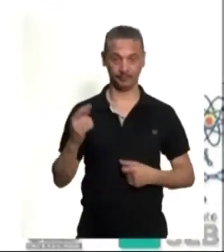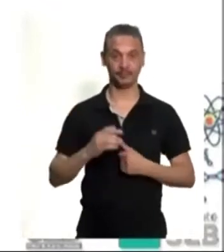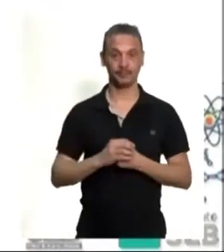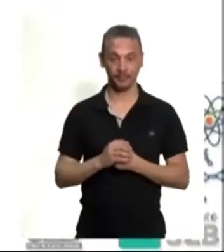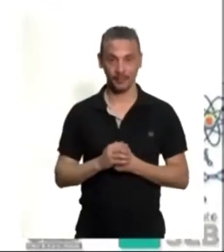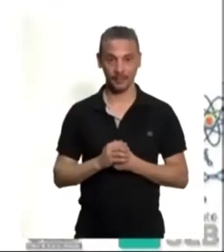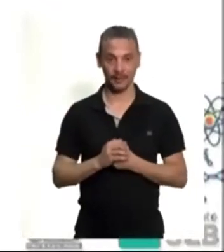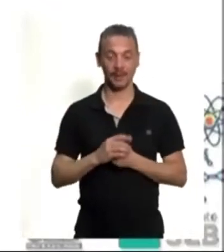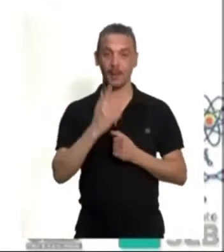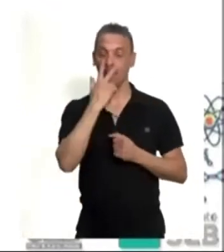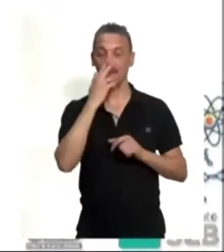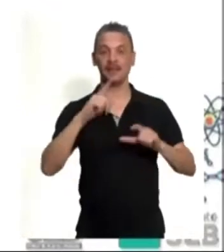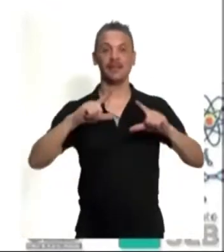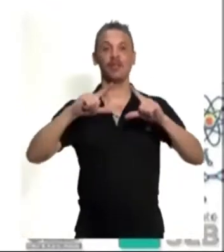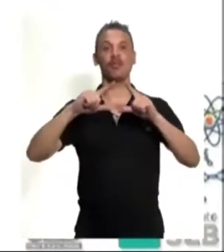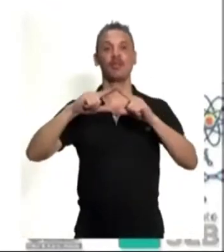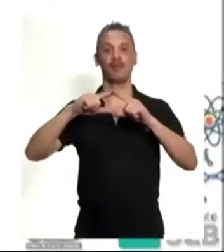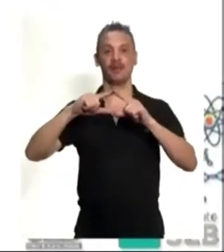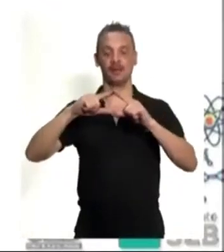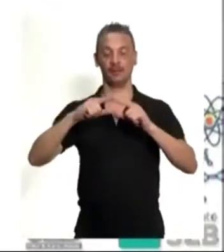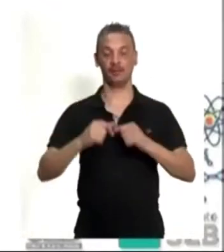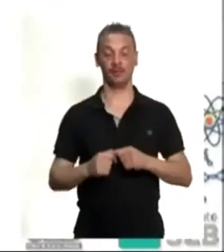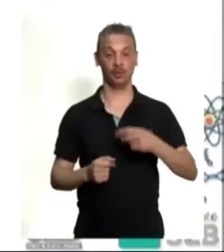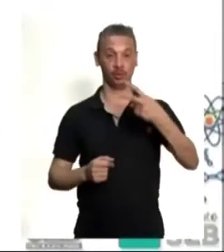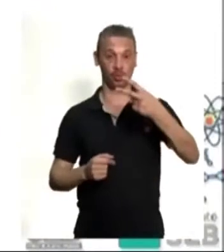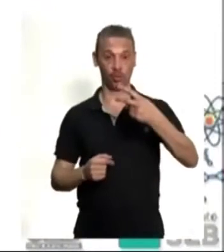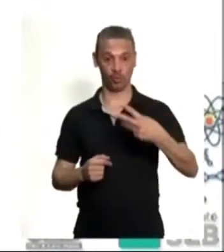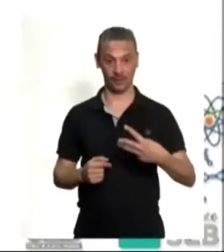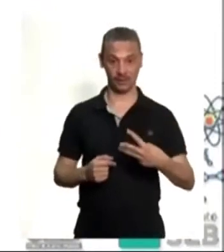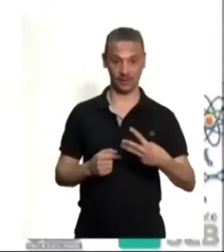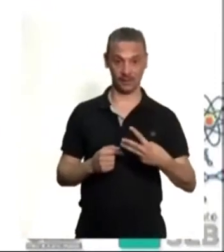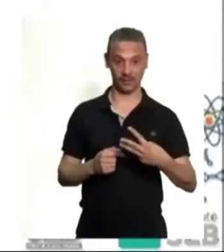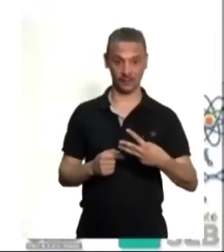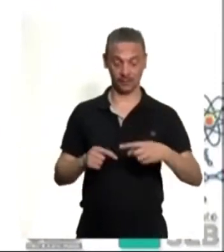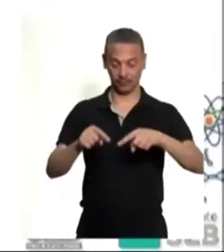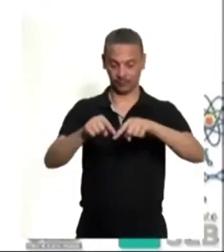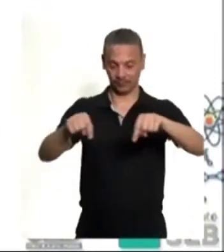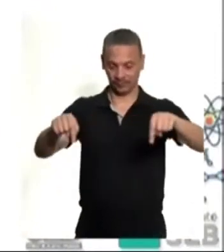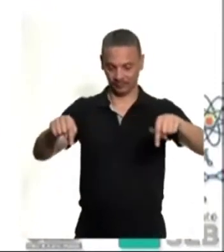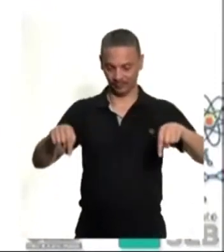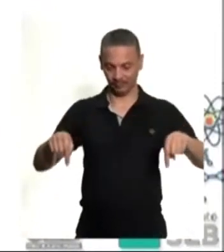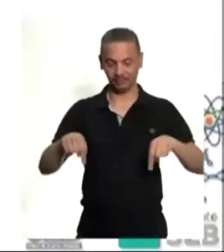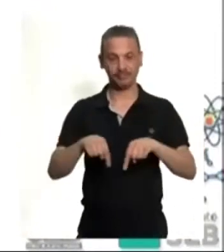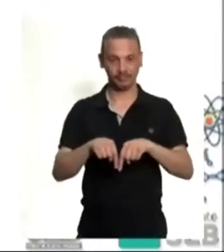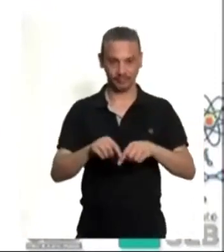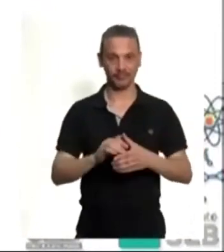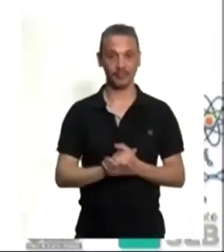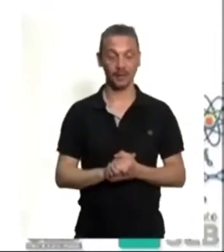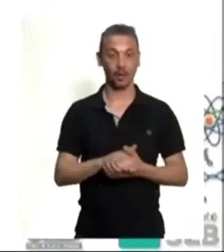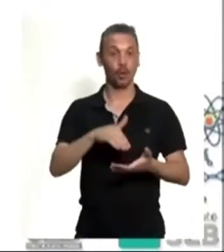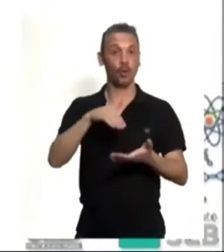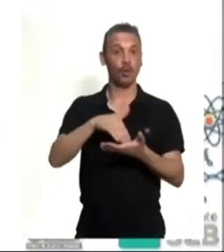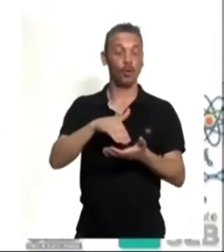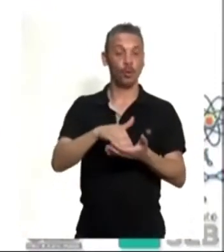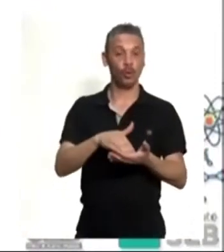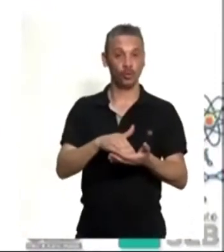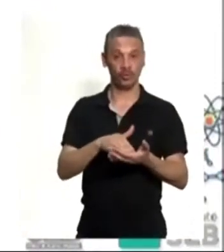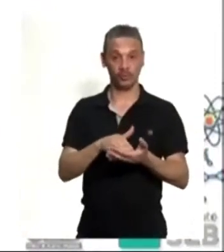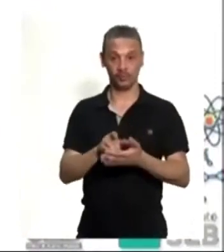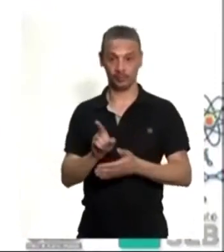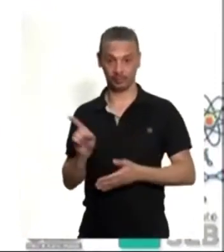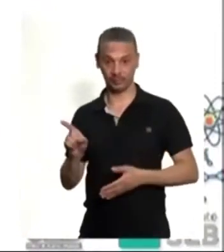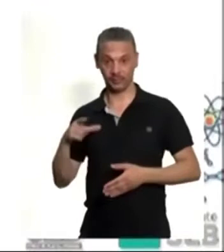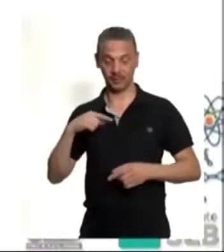base triangular. O segundo e o terceiro prisma, bases quadrangulares. E o último prisma,